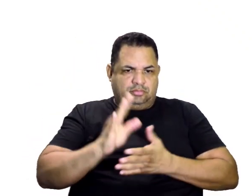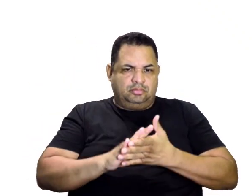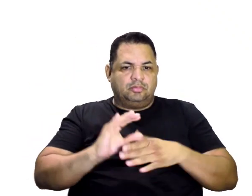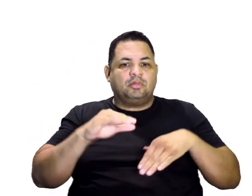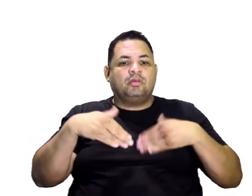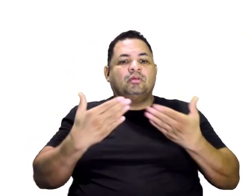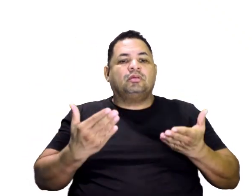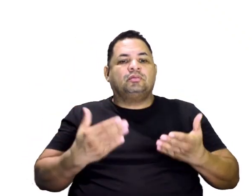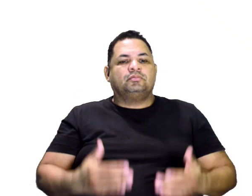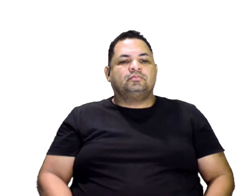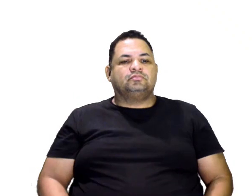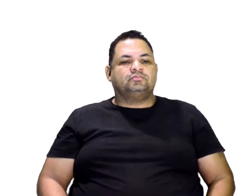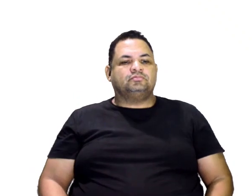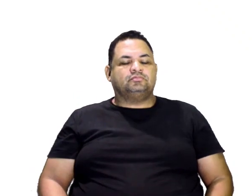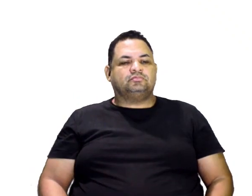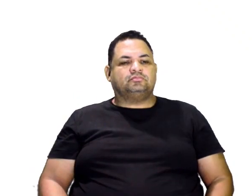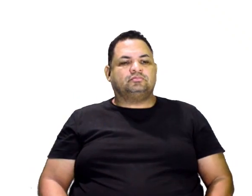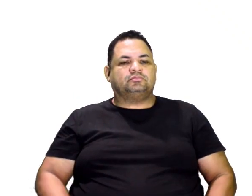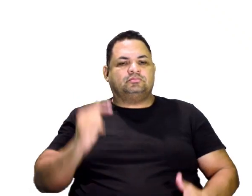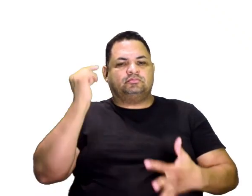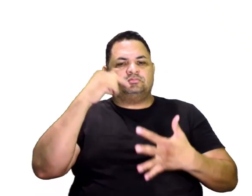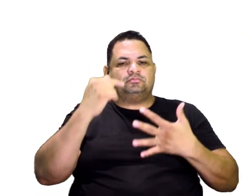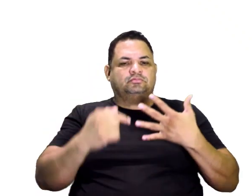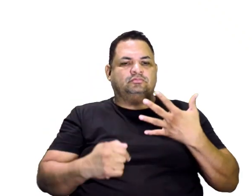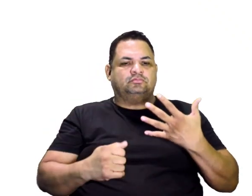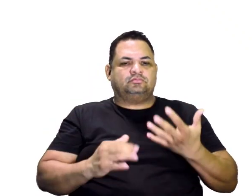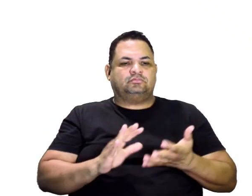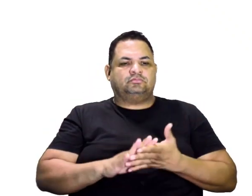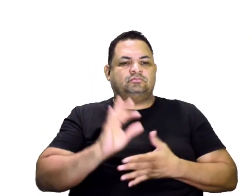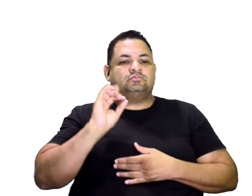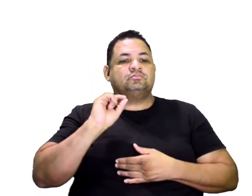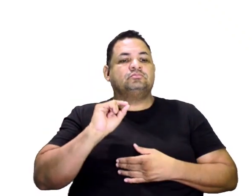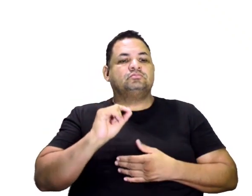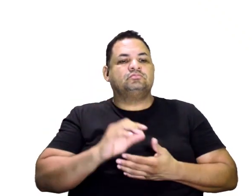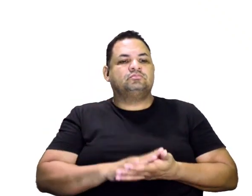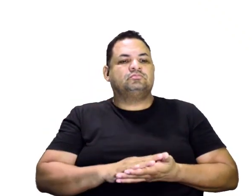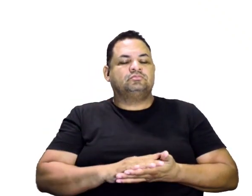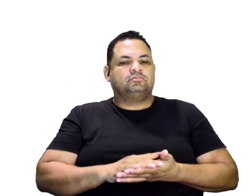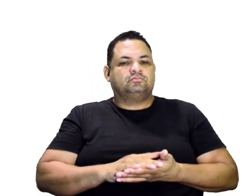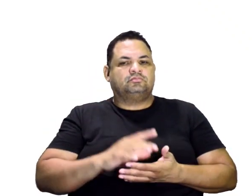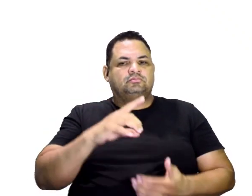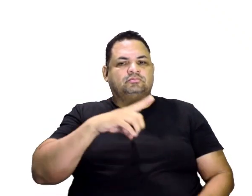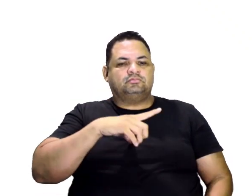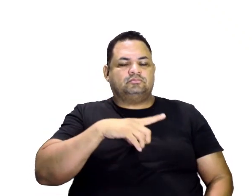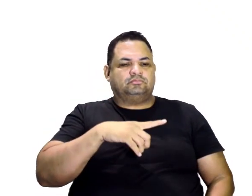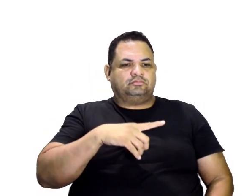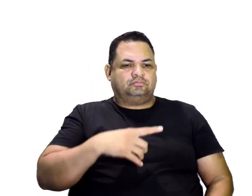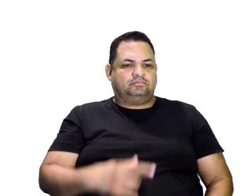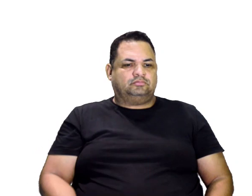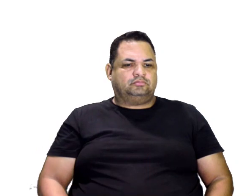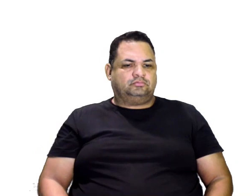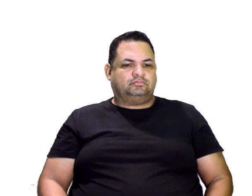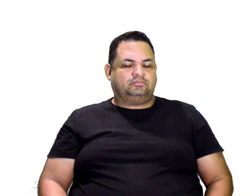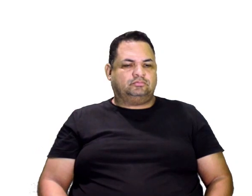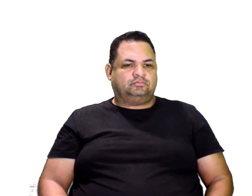são... A alternativa correta é... Então, nós temos aqui,